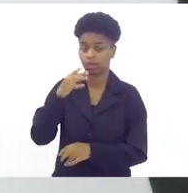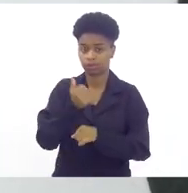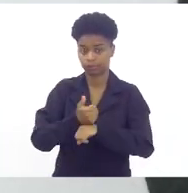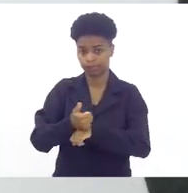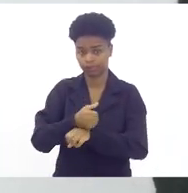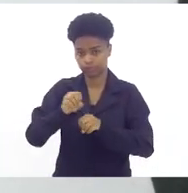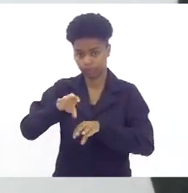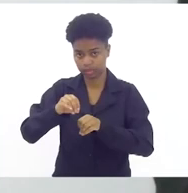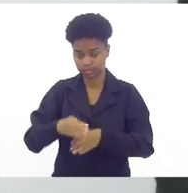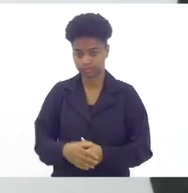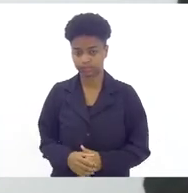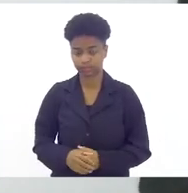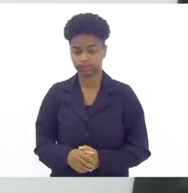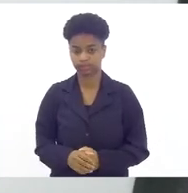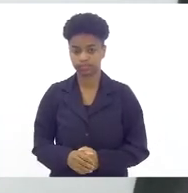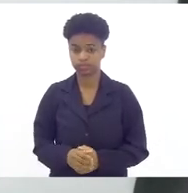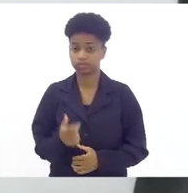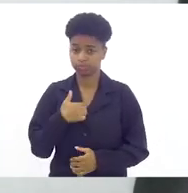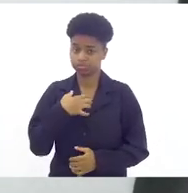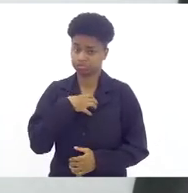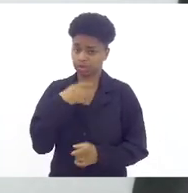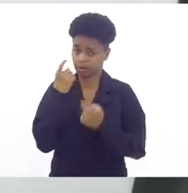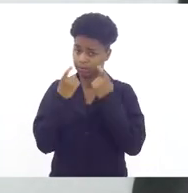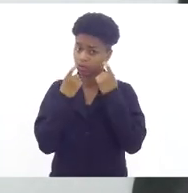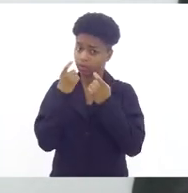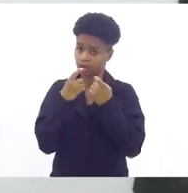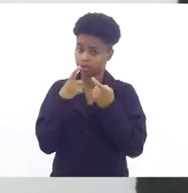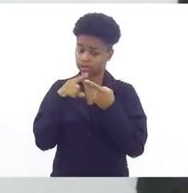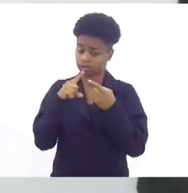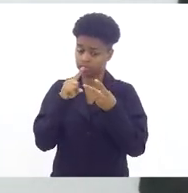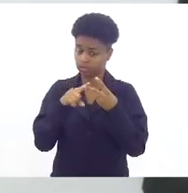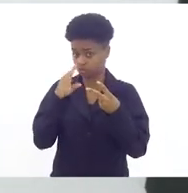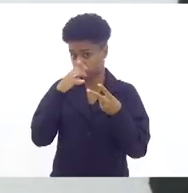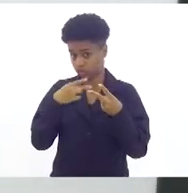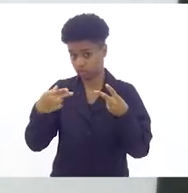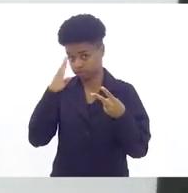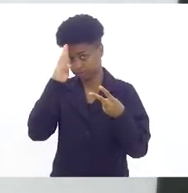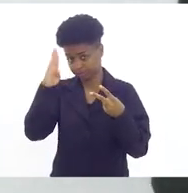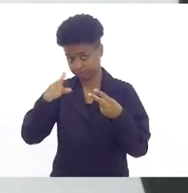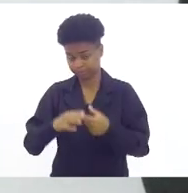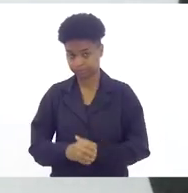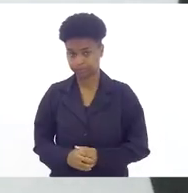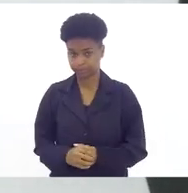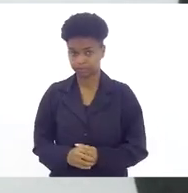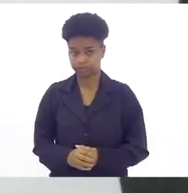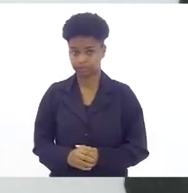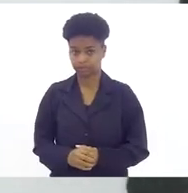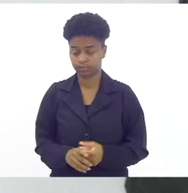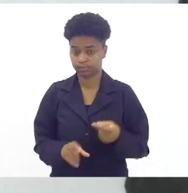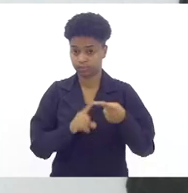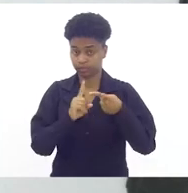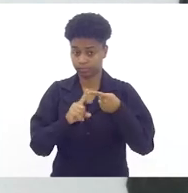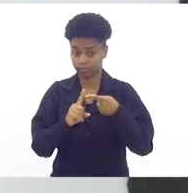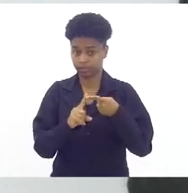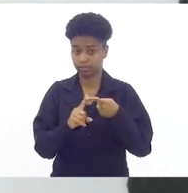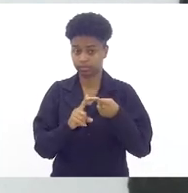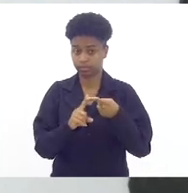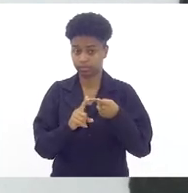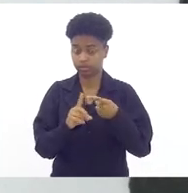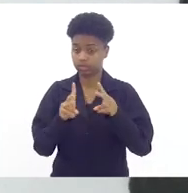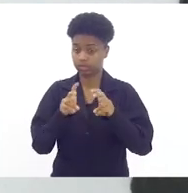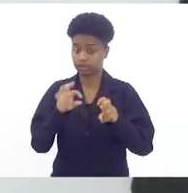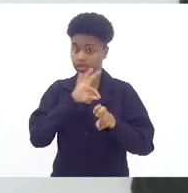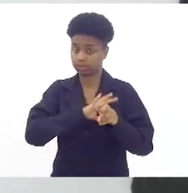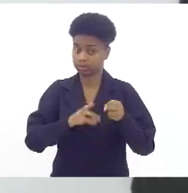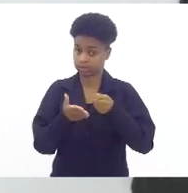educação tô preocupado duas questões fundamentais né a primeira a questão do